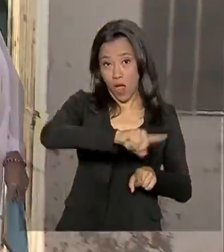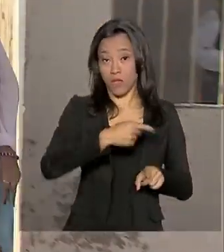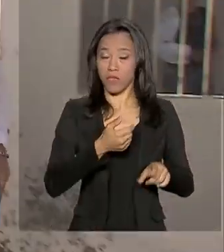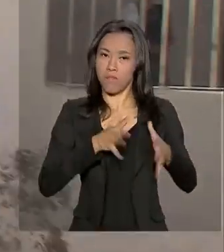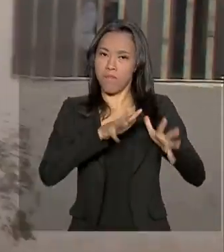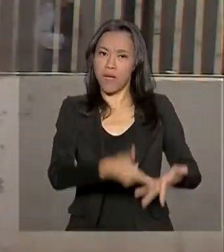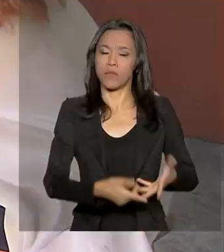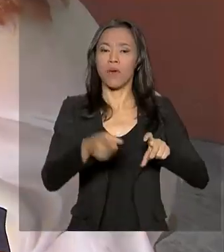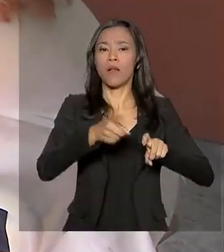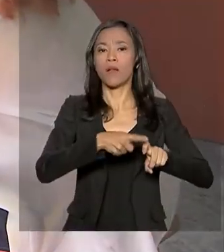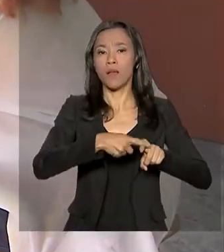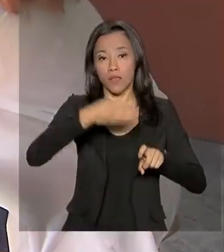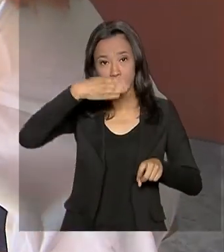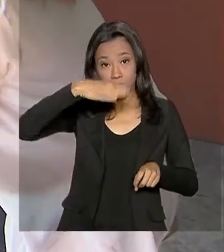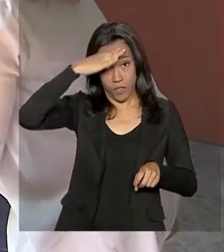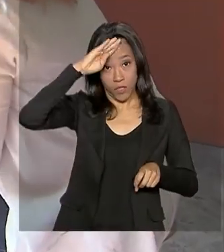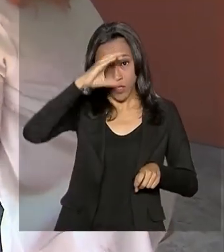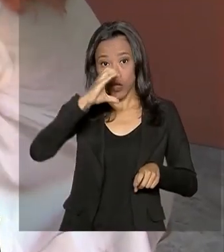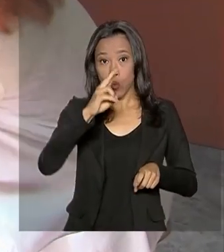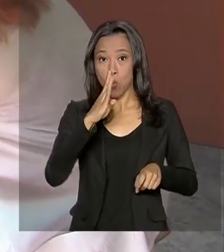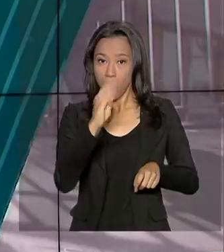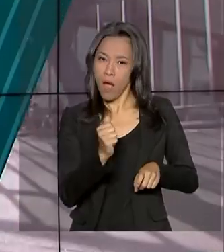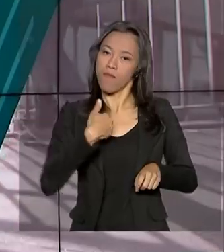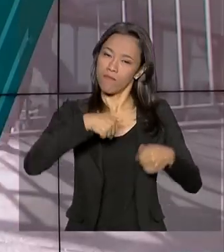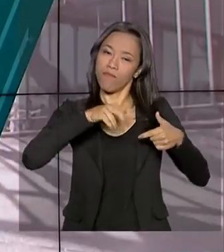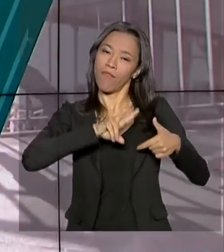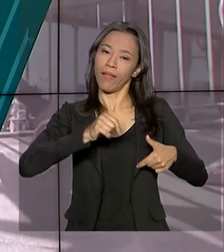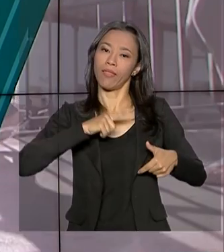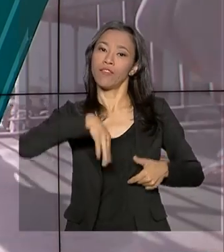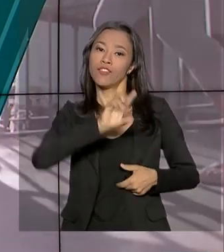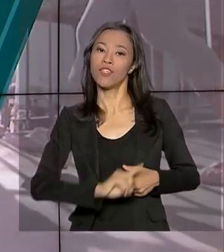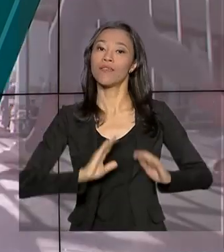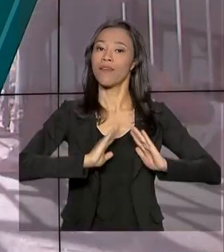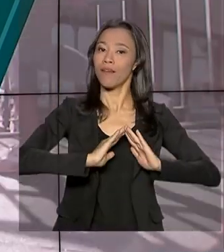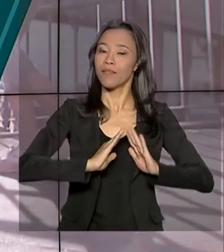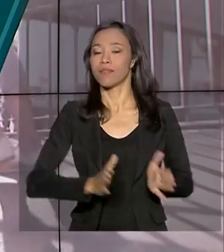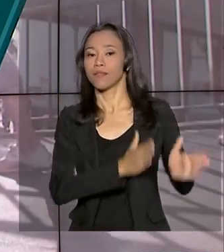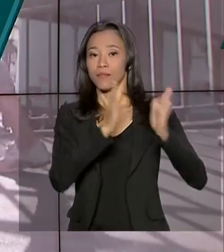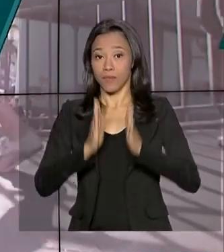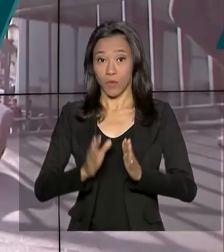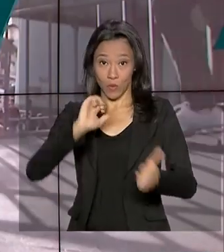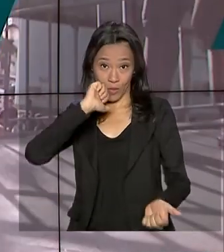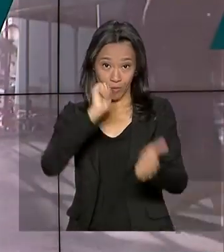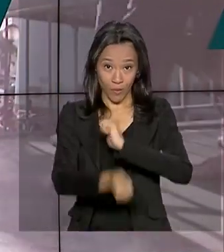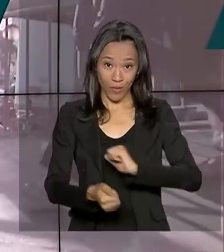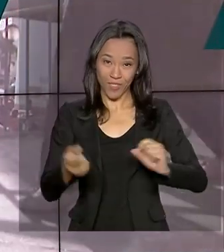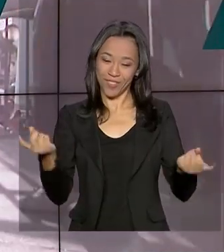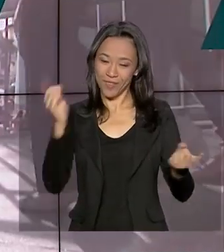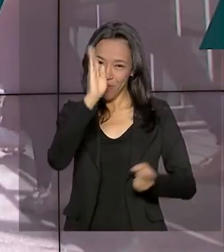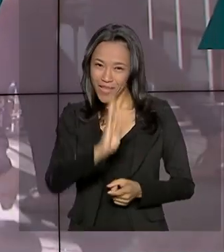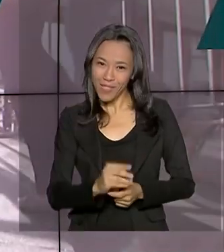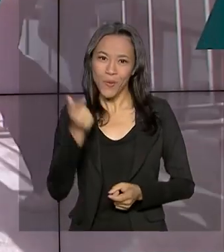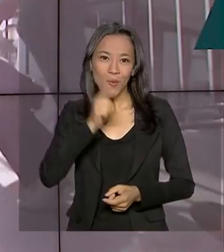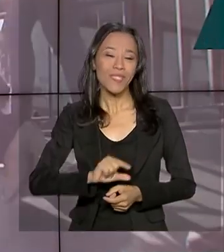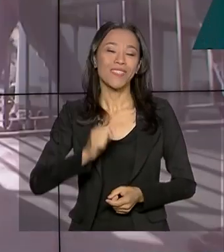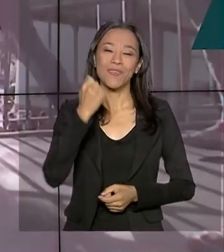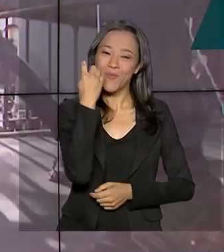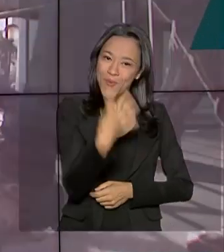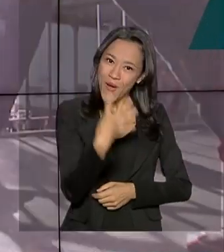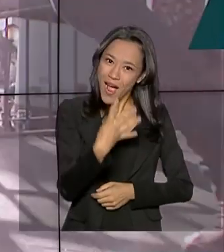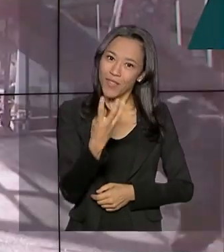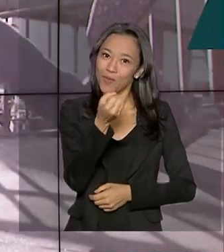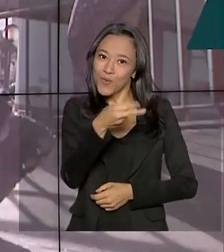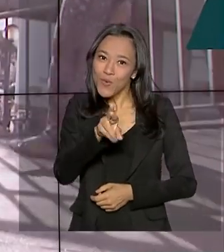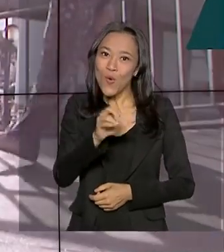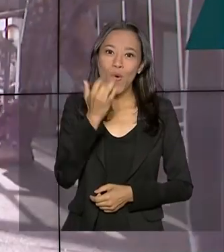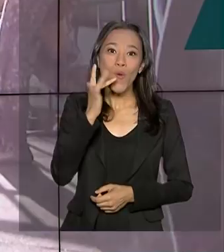mais médicos terão direito a residência aqui no brasil a equipe brasileira conquistar quatro medalhas de ouro nos jogos panamericanos em